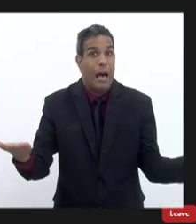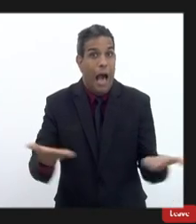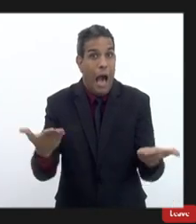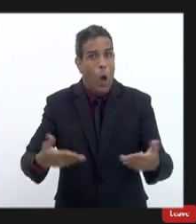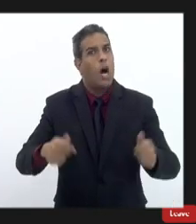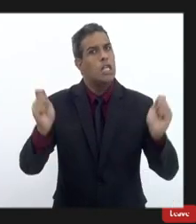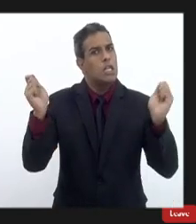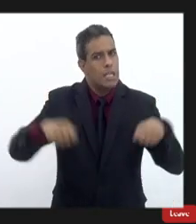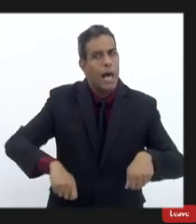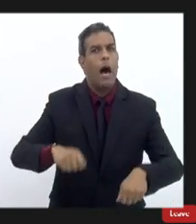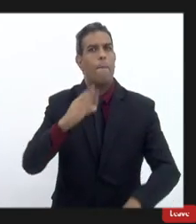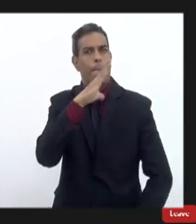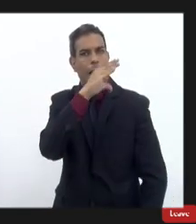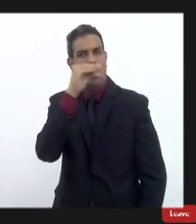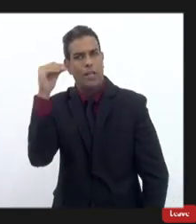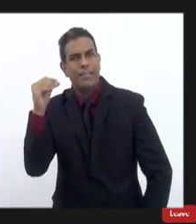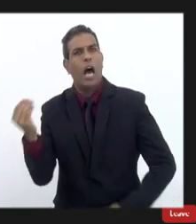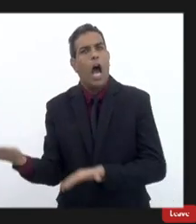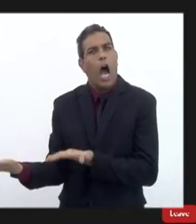essa possibilidade.